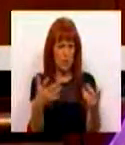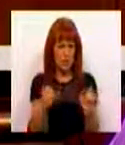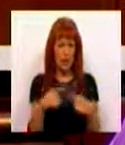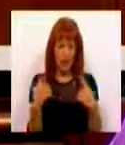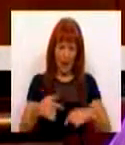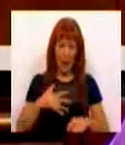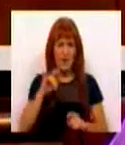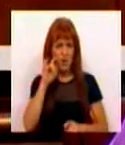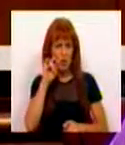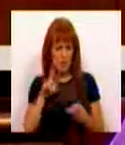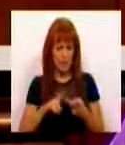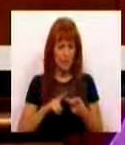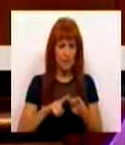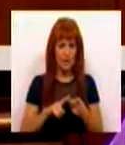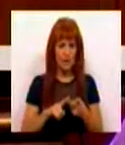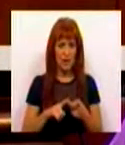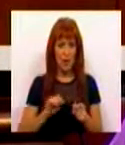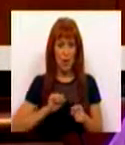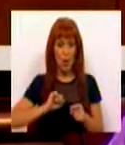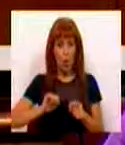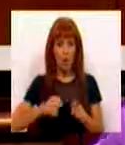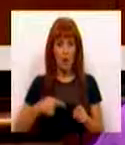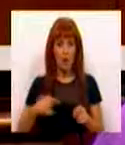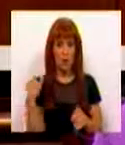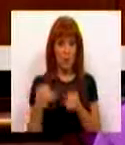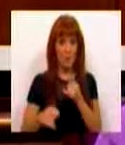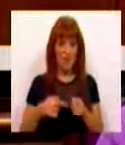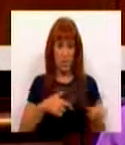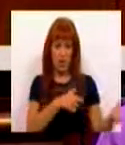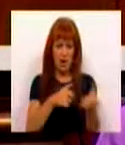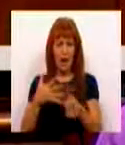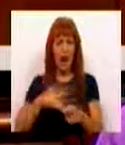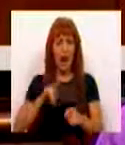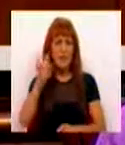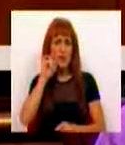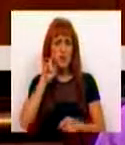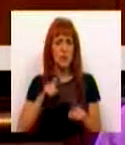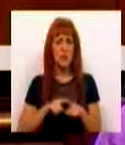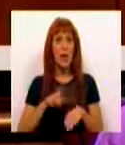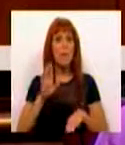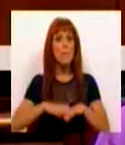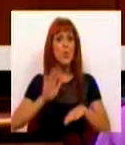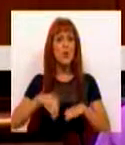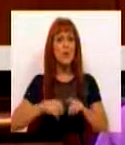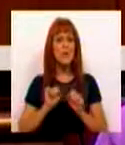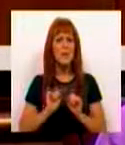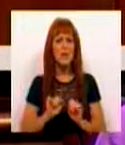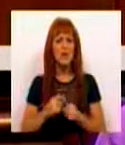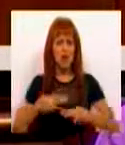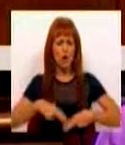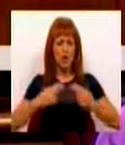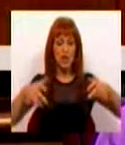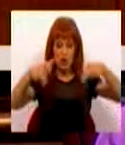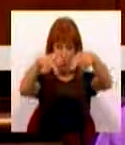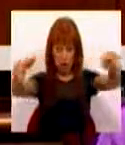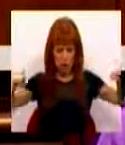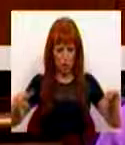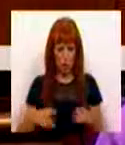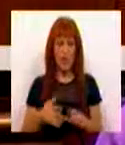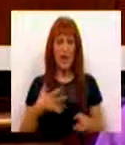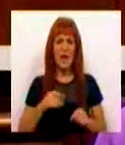Querem segurança contra a ameaça terrorista. Querem segurança relativa nas suas fronteiras externas.